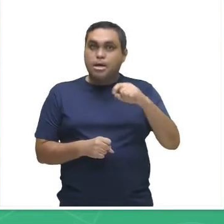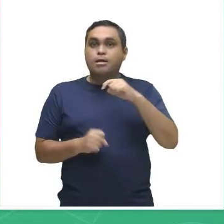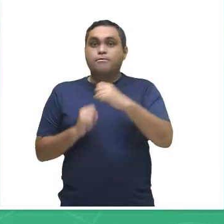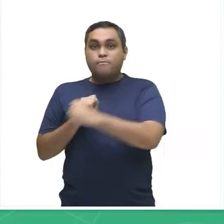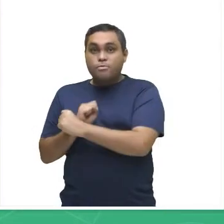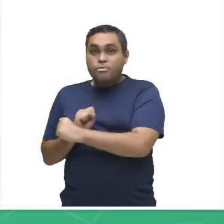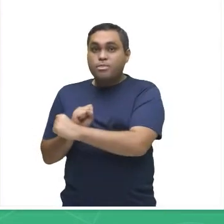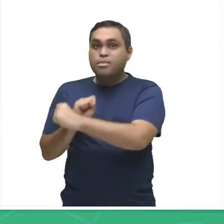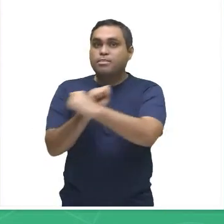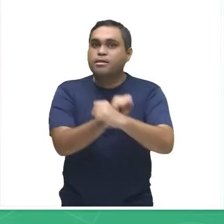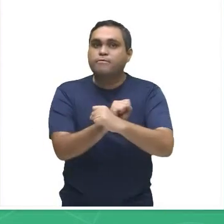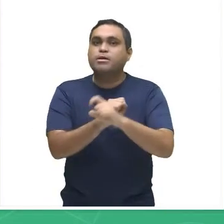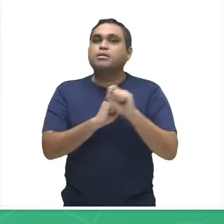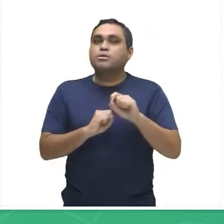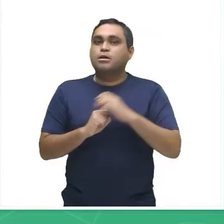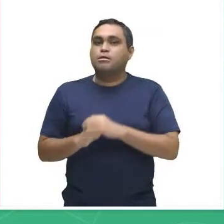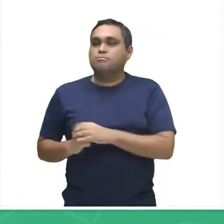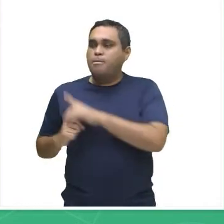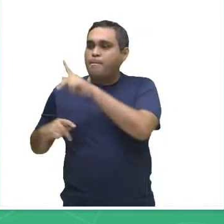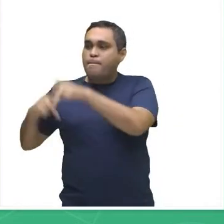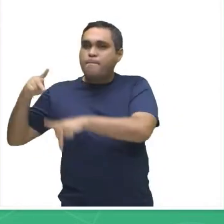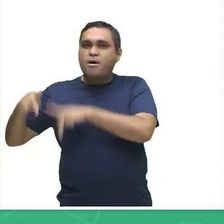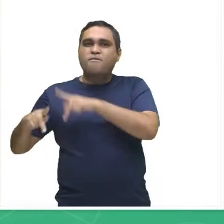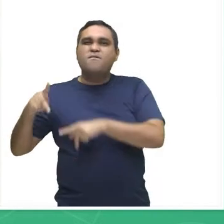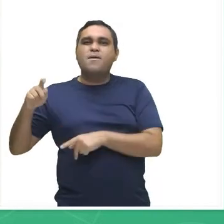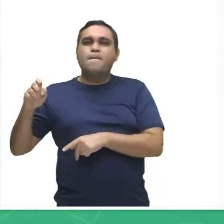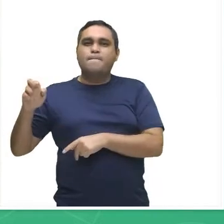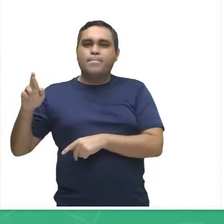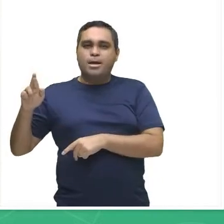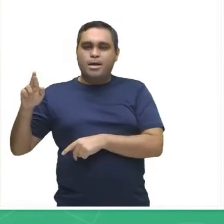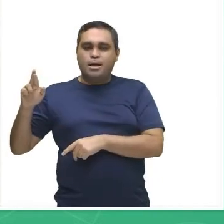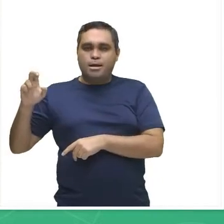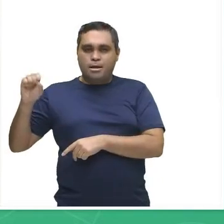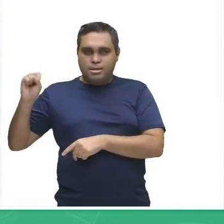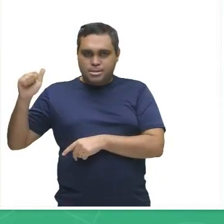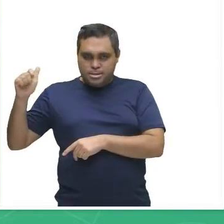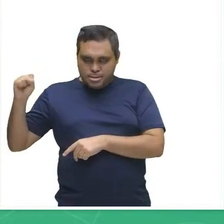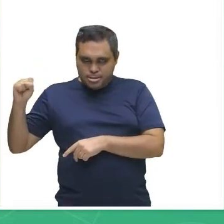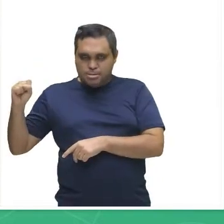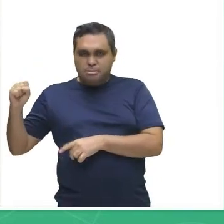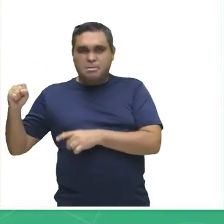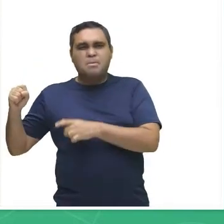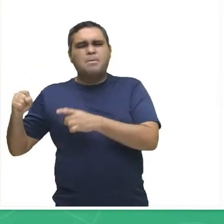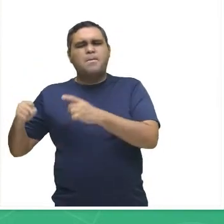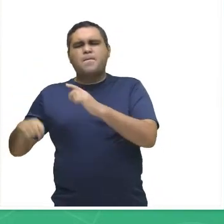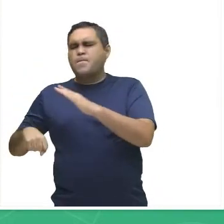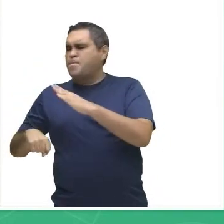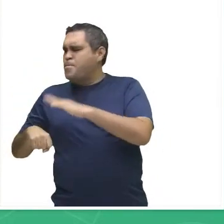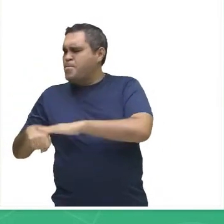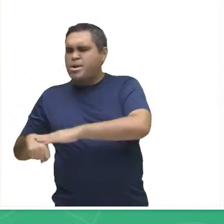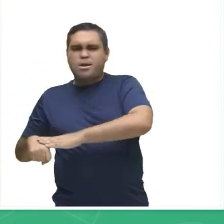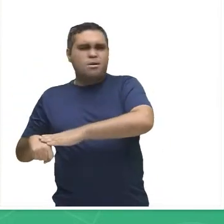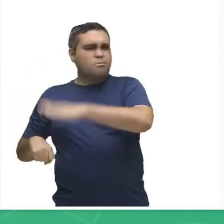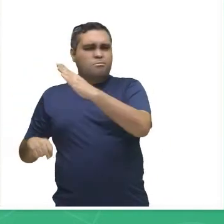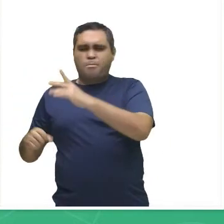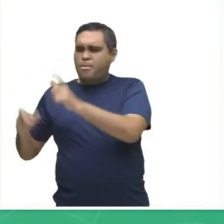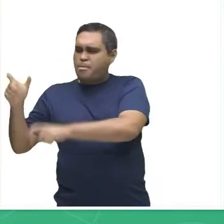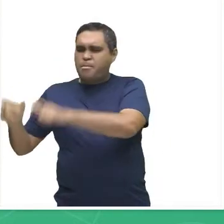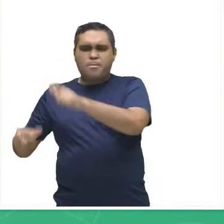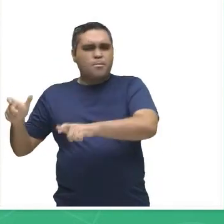impedir milhares de soldados do exército persa, que era